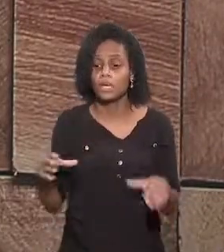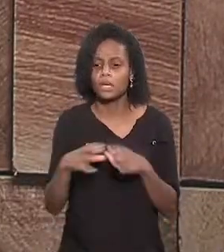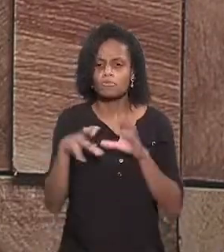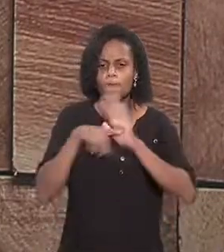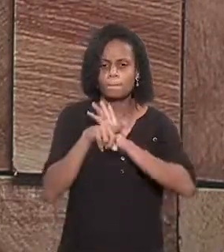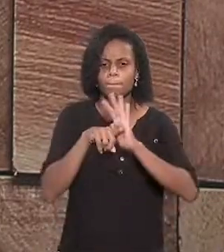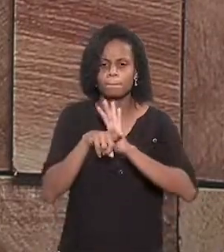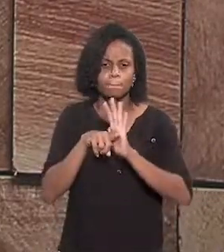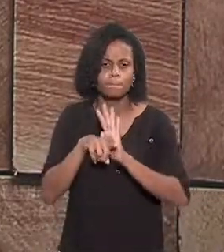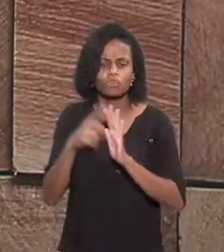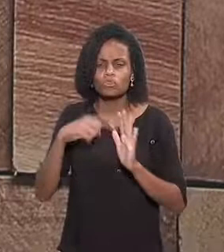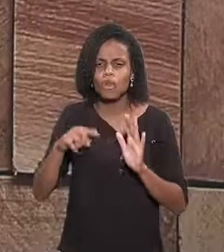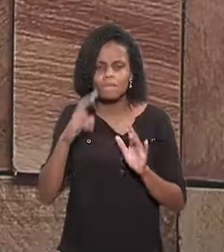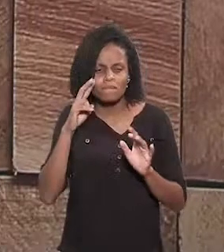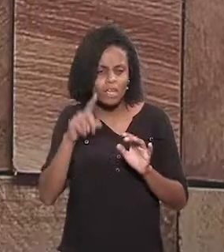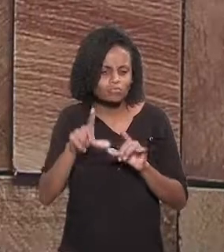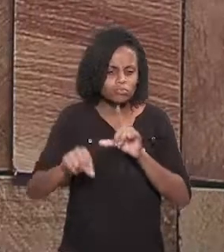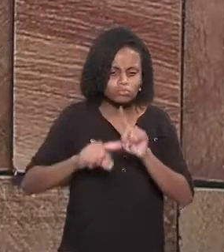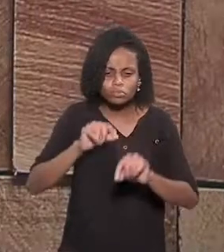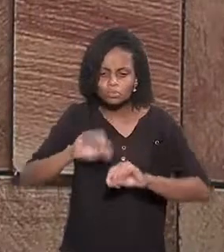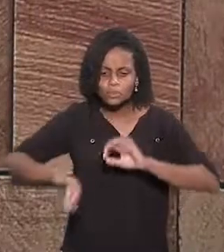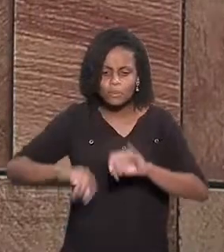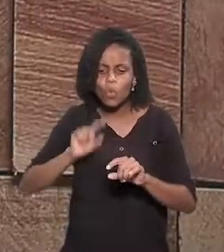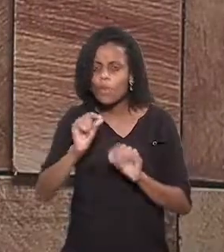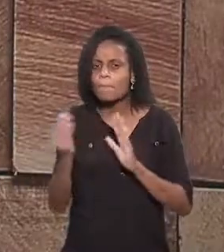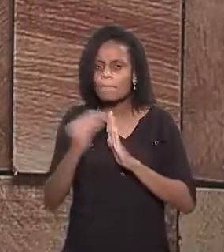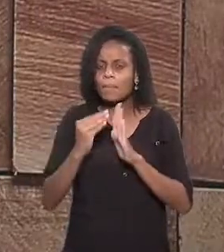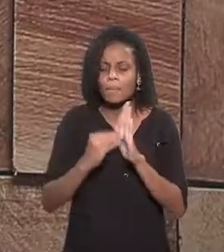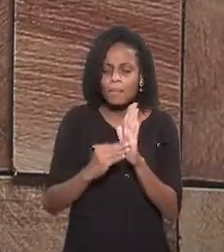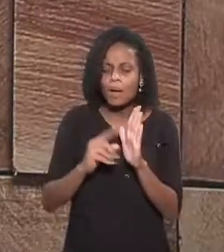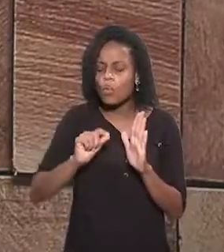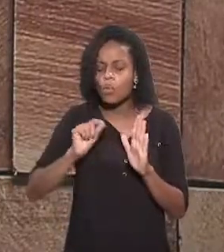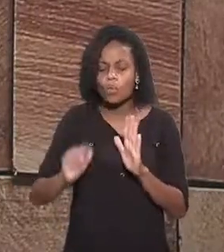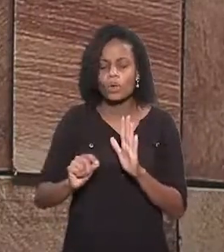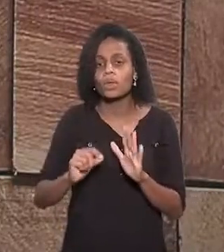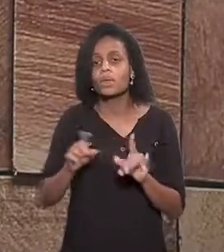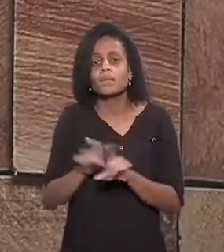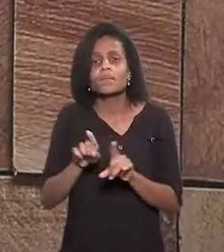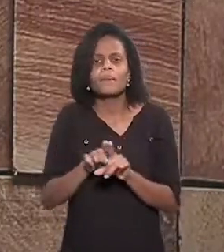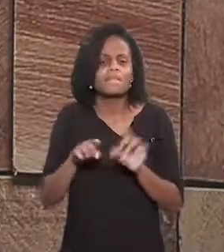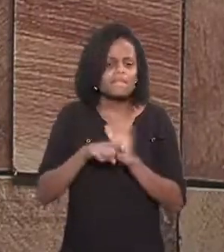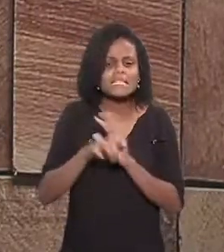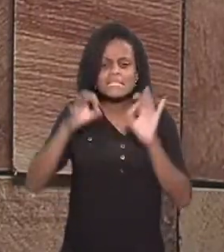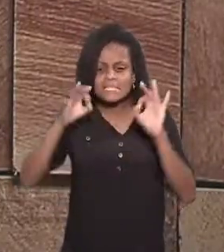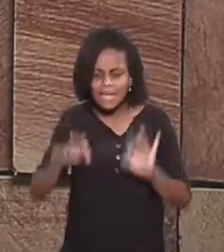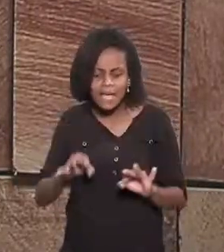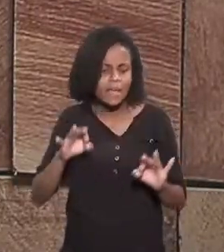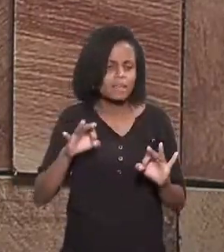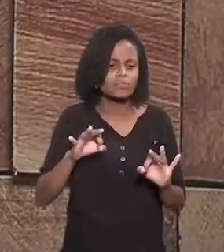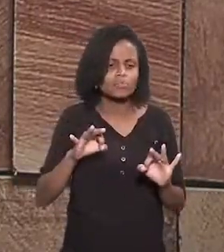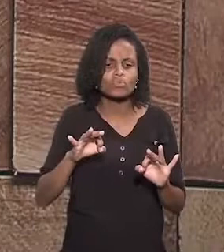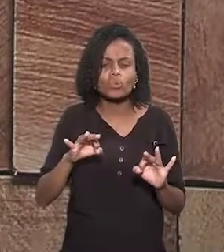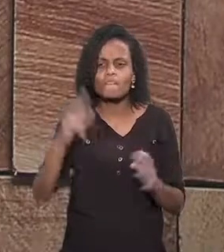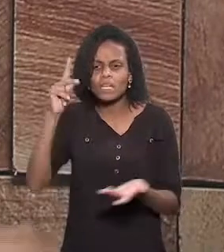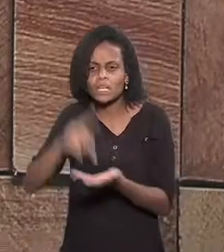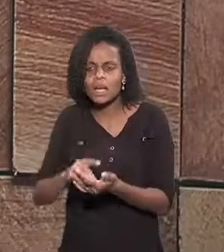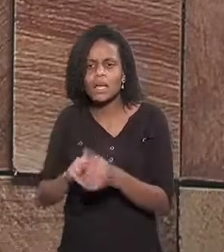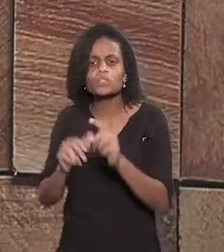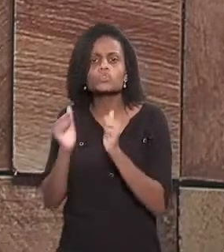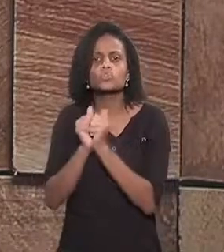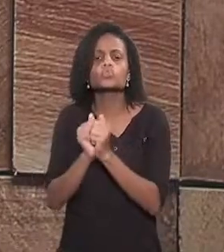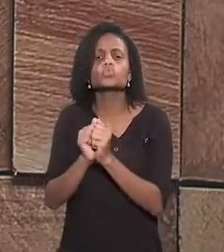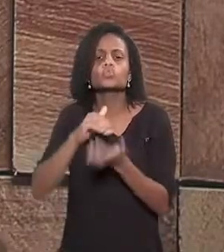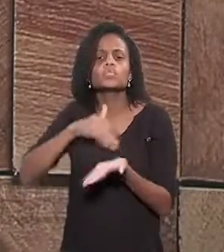apuração, né? A gente filtra tudo muito bem, o que vai ser publicado, como vai ser publicado, apura, checa os fatos com